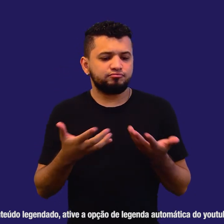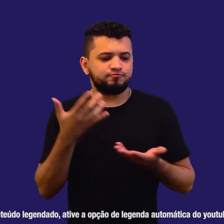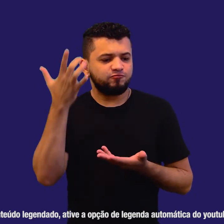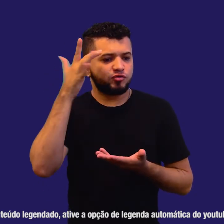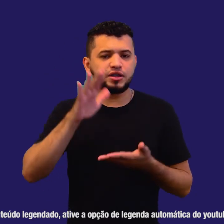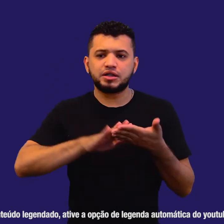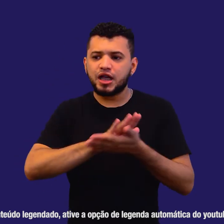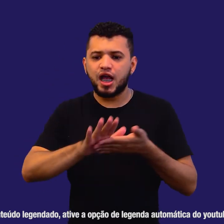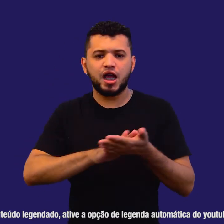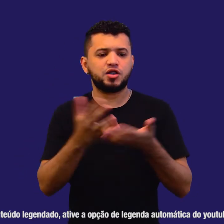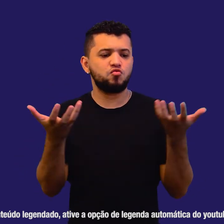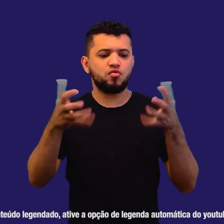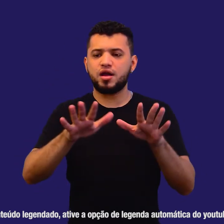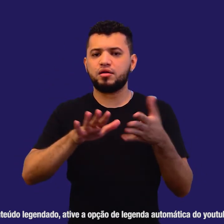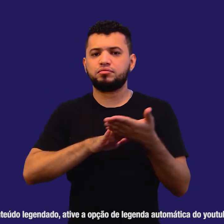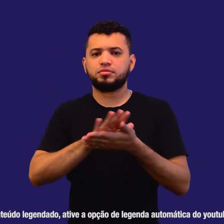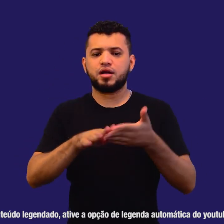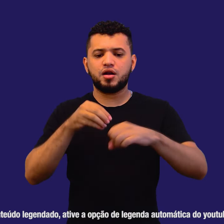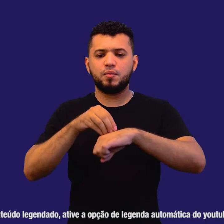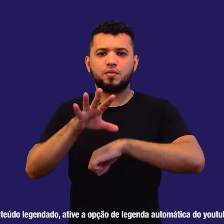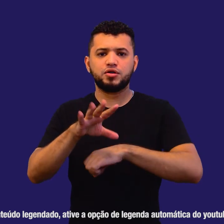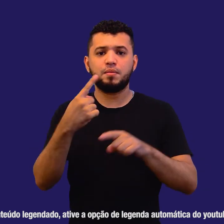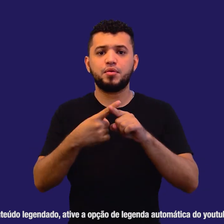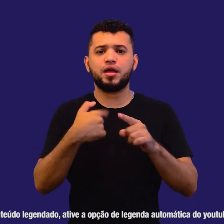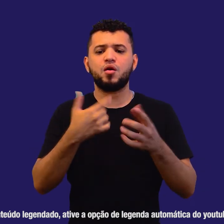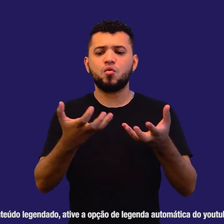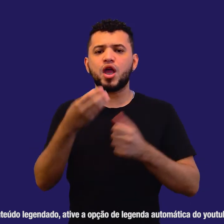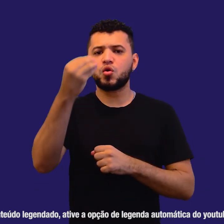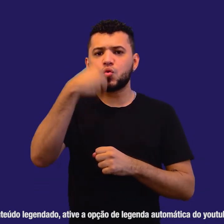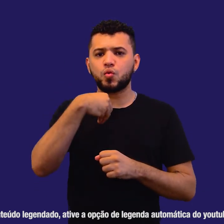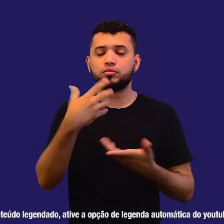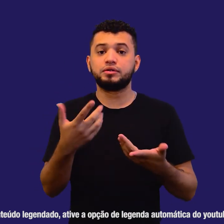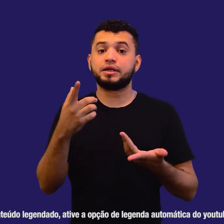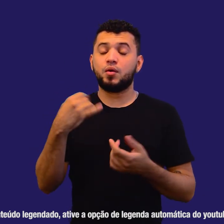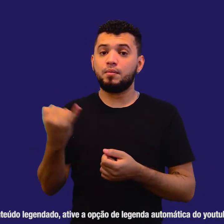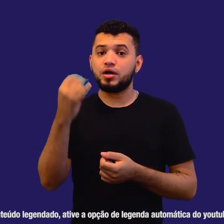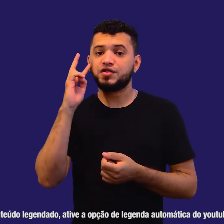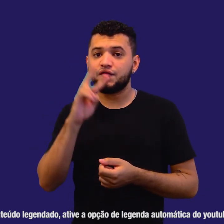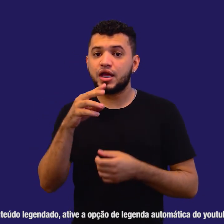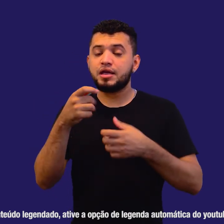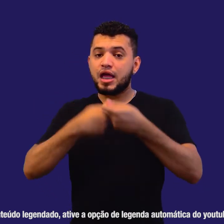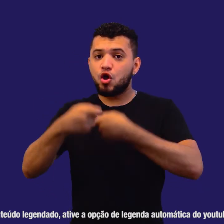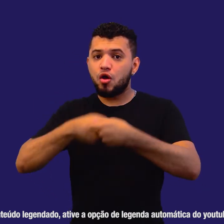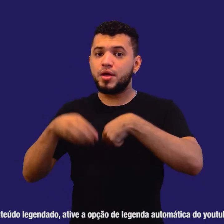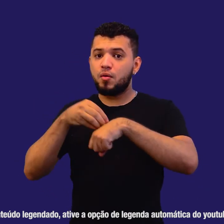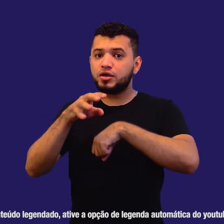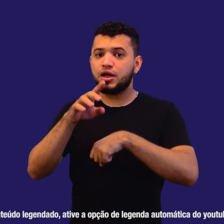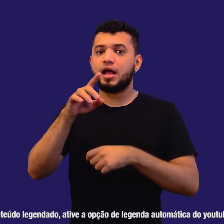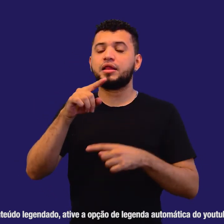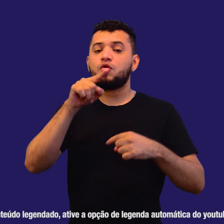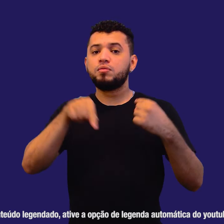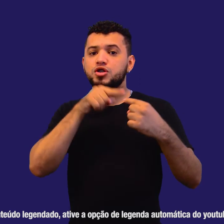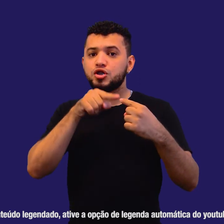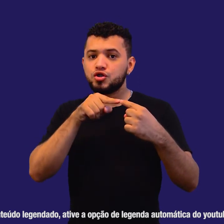não vou disponibilizar nenhum recurso para isso, porque eu quero lucro. A ideia de que a economia compartilhada não tem o objetivo de lucro, ela